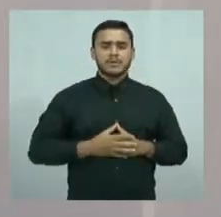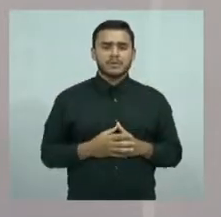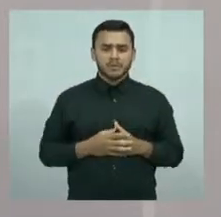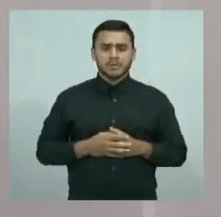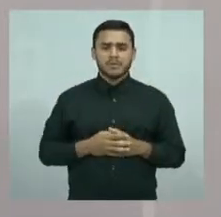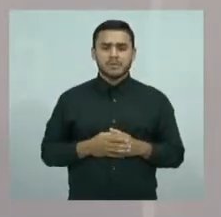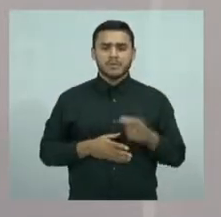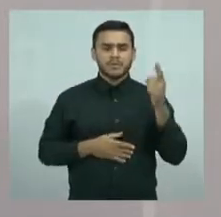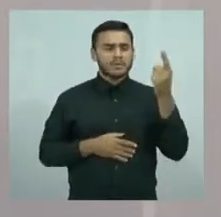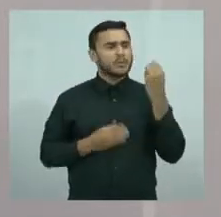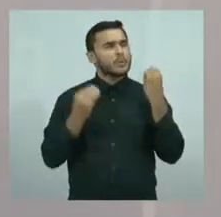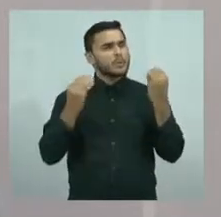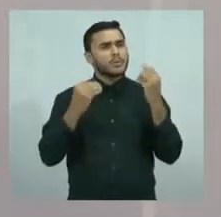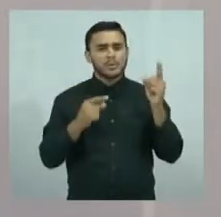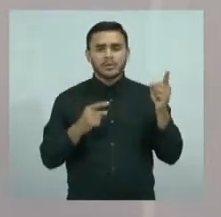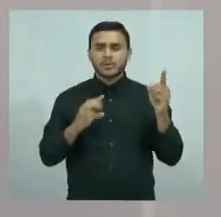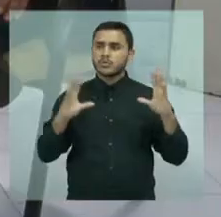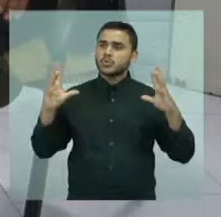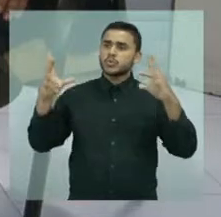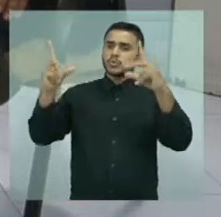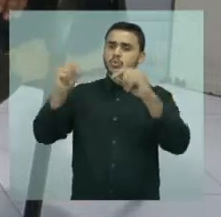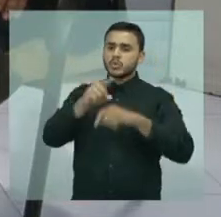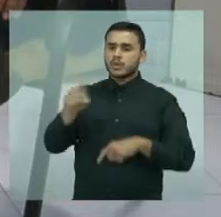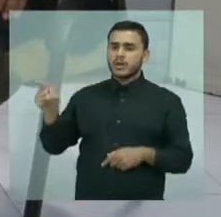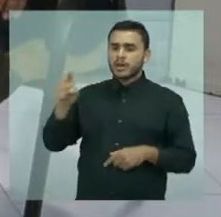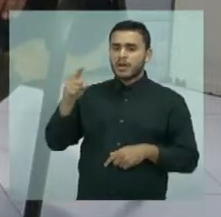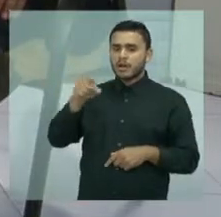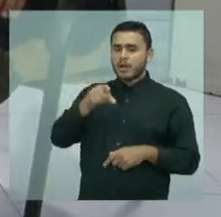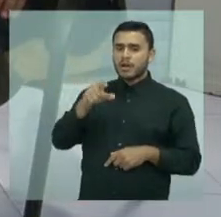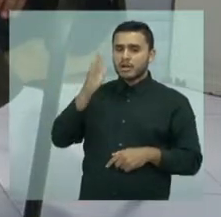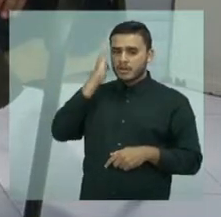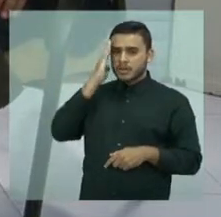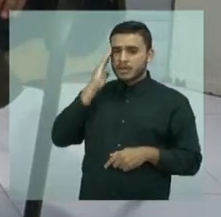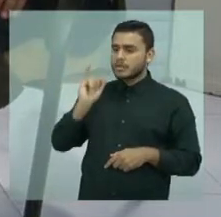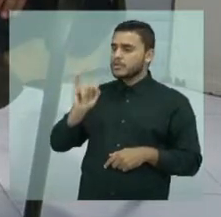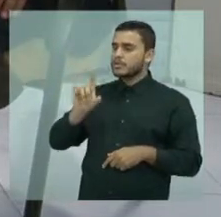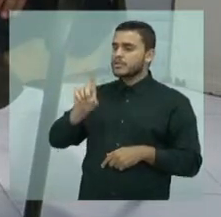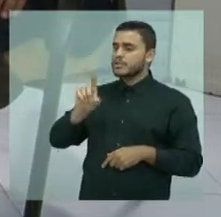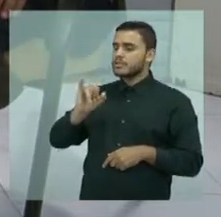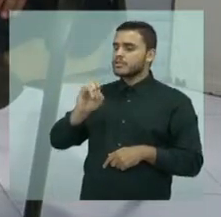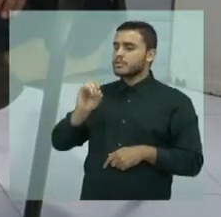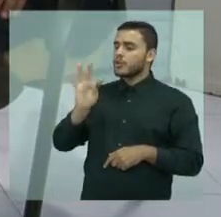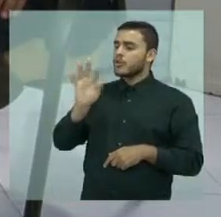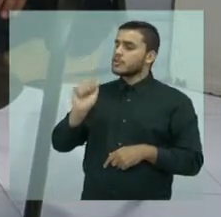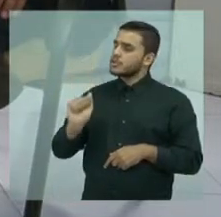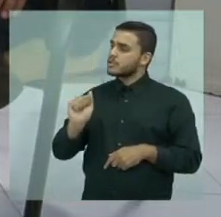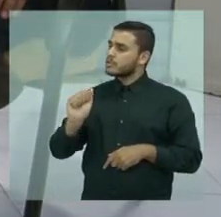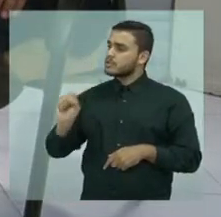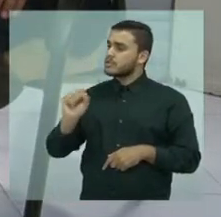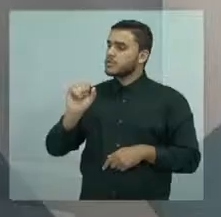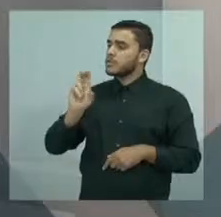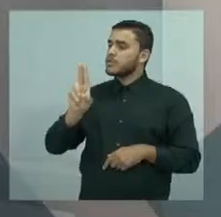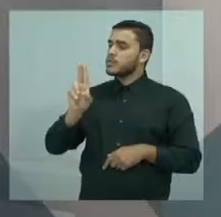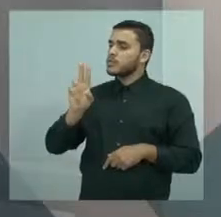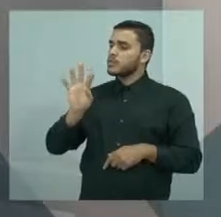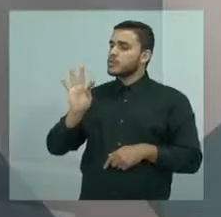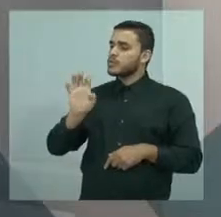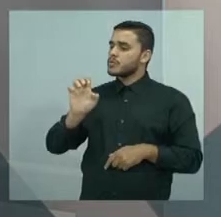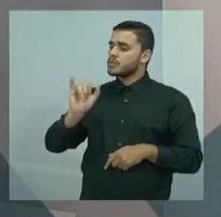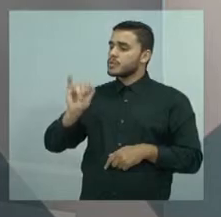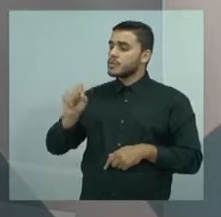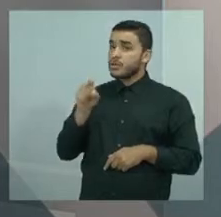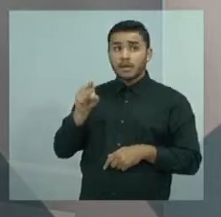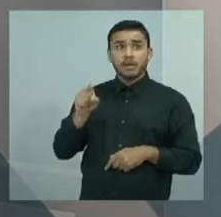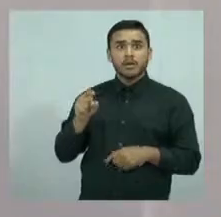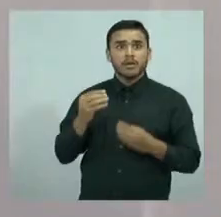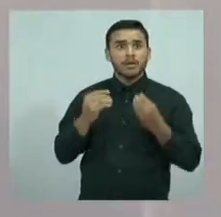está à vontade, de dizer que quem foi se manifestar eram idiotas úteis. Presidente da República.